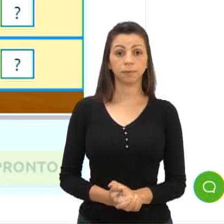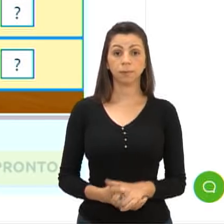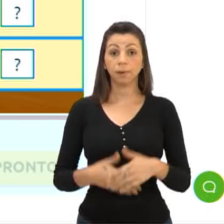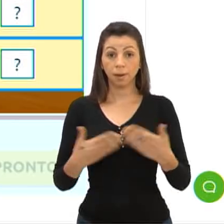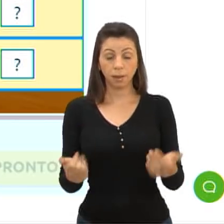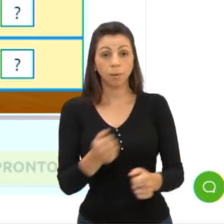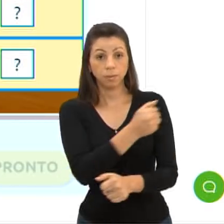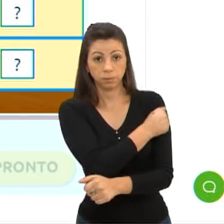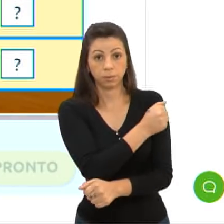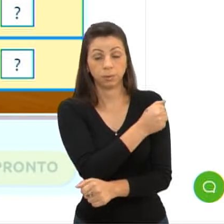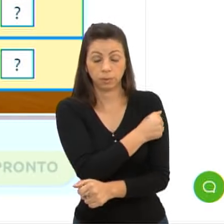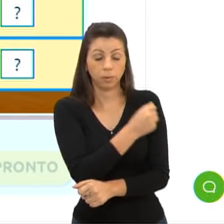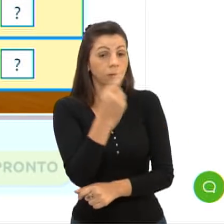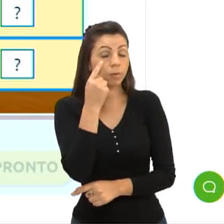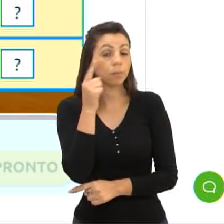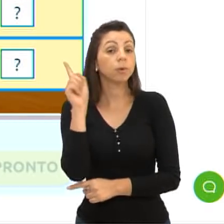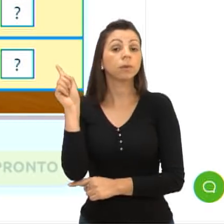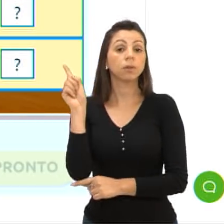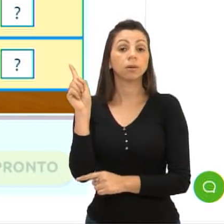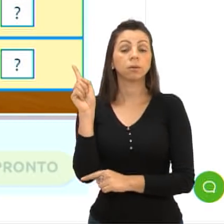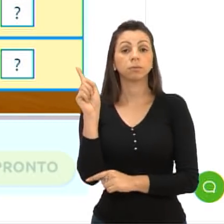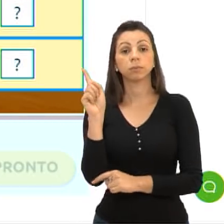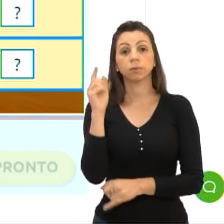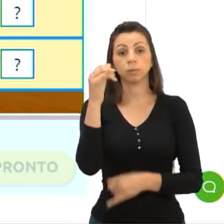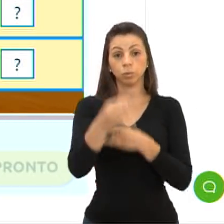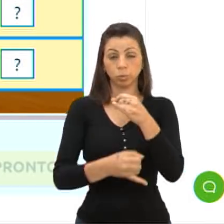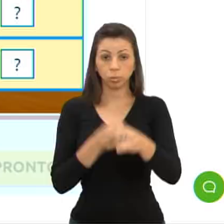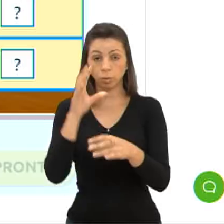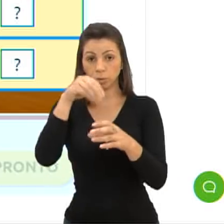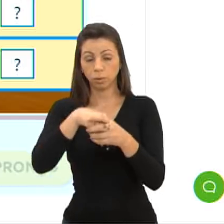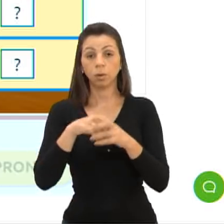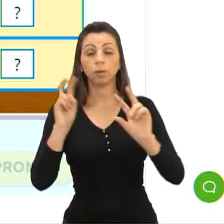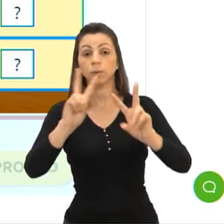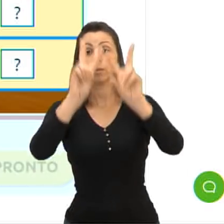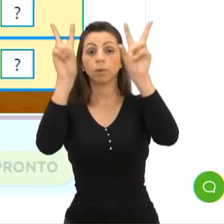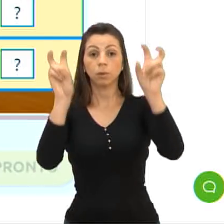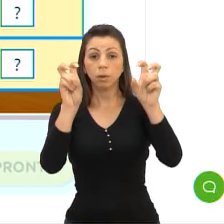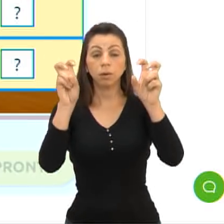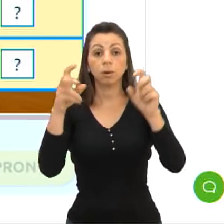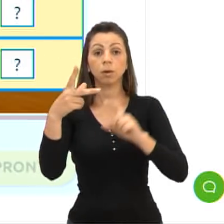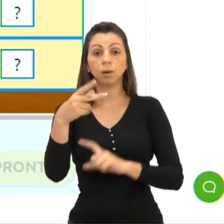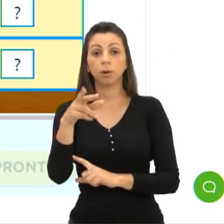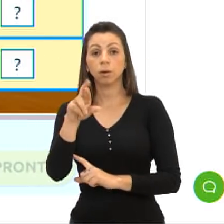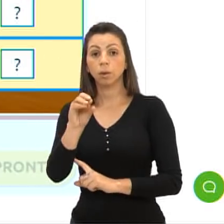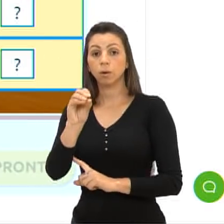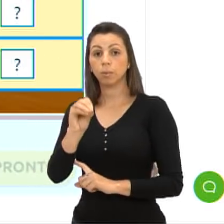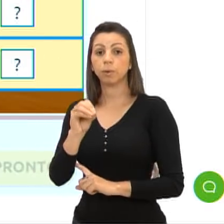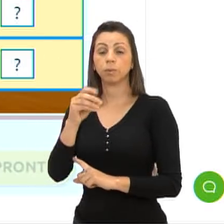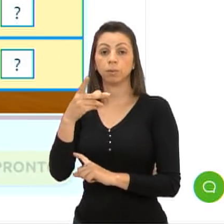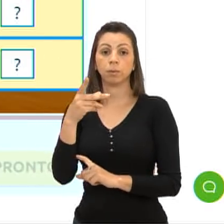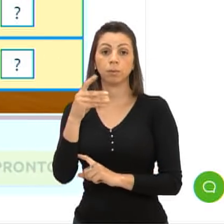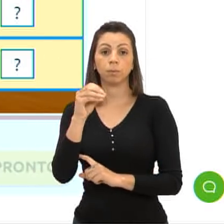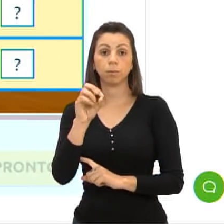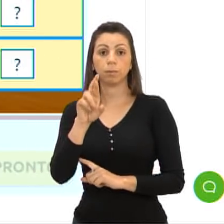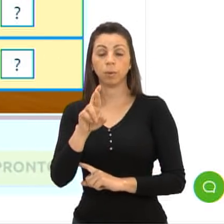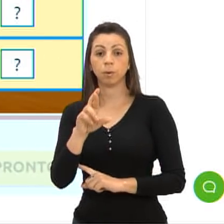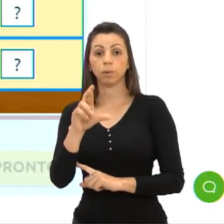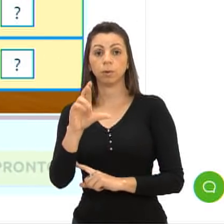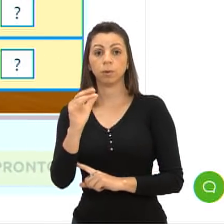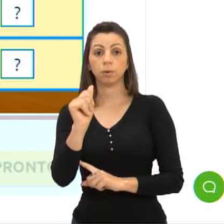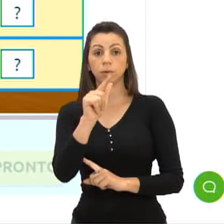Então, alunos, vamos verificar agora no jogo o assunto relacionado à proporção, a razão ali